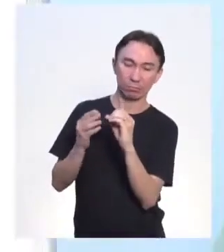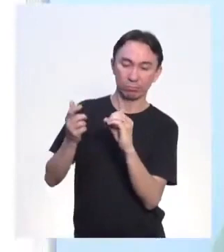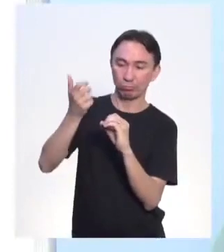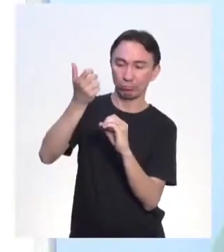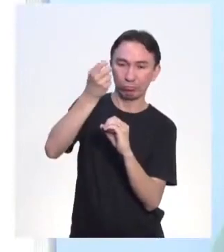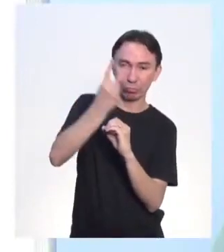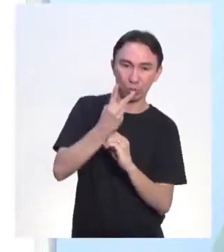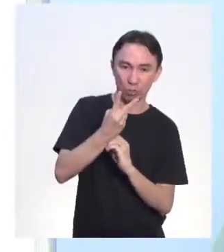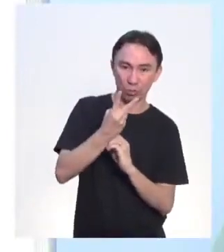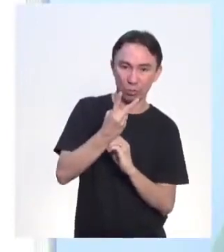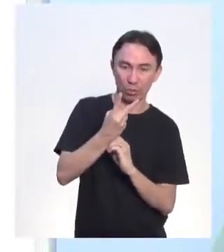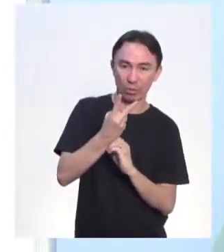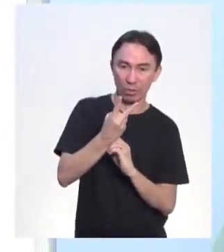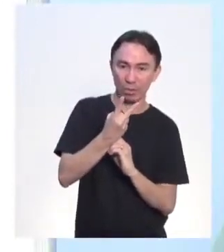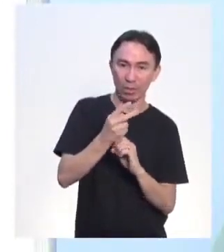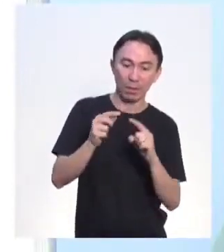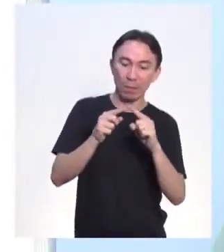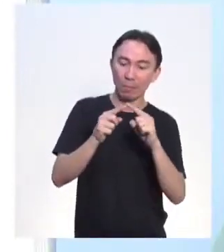virar